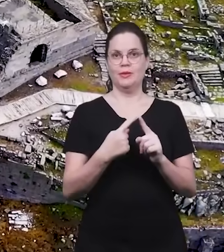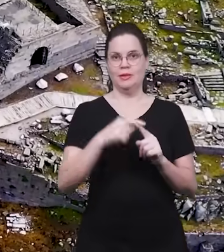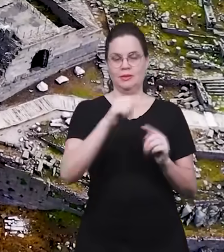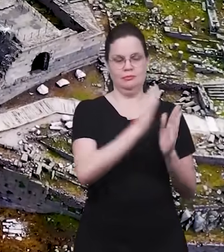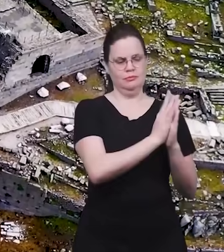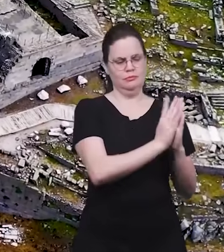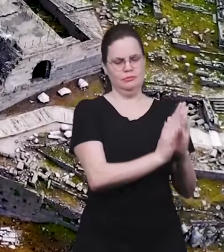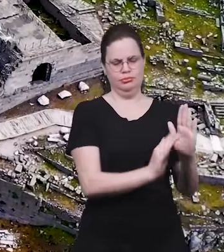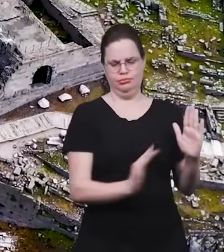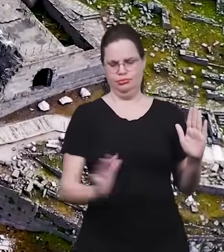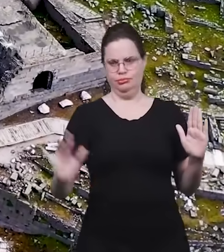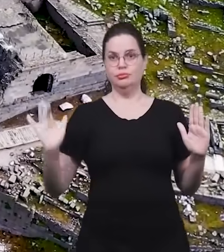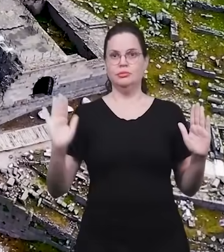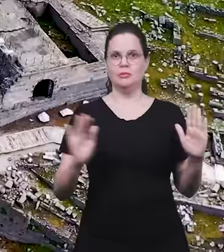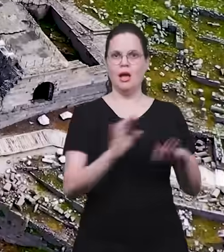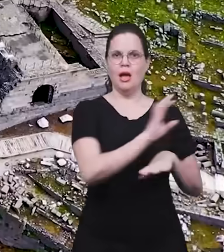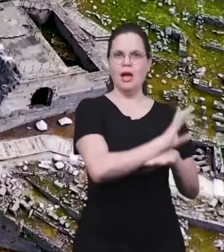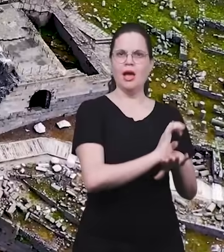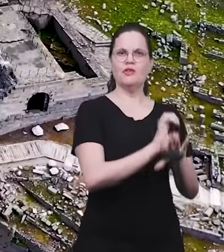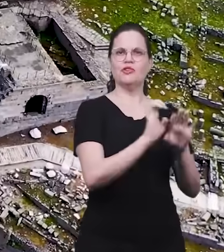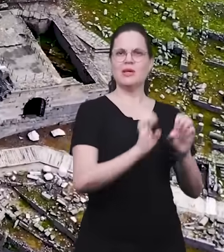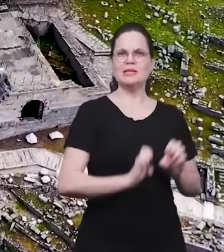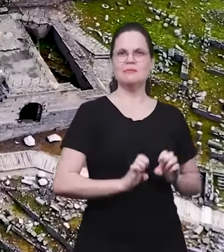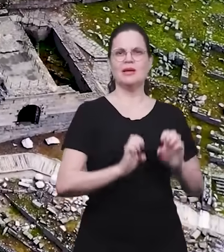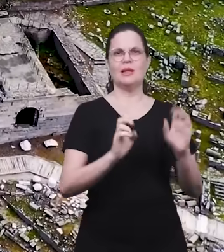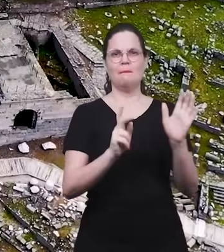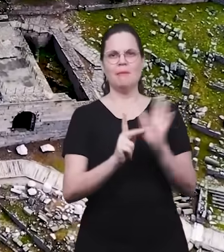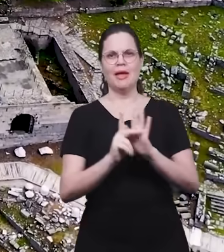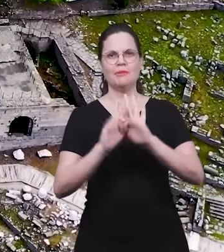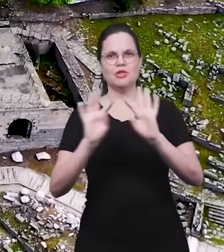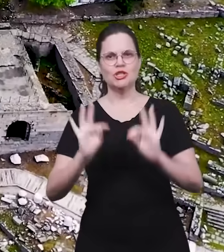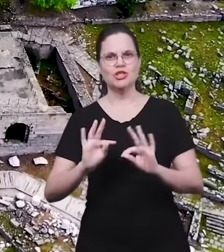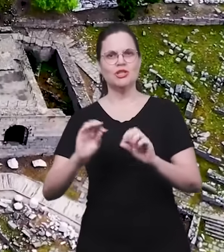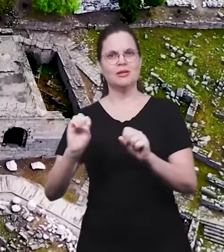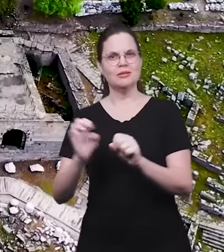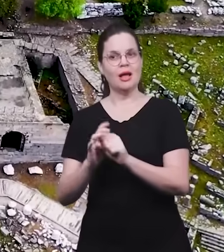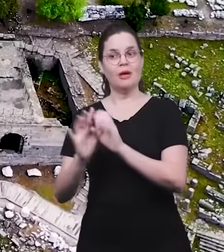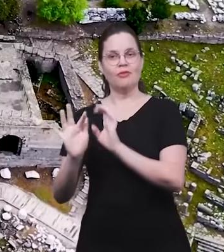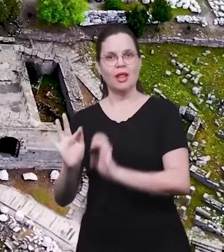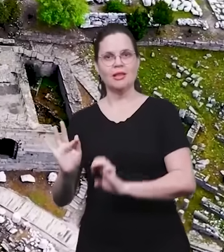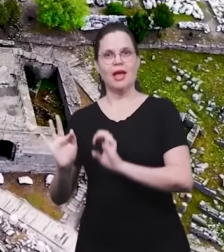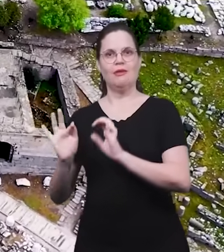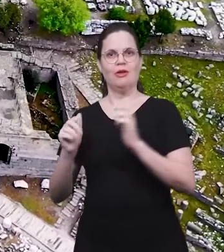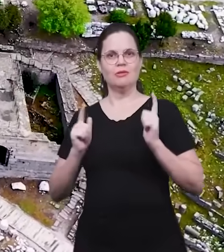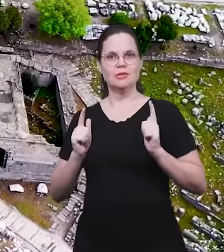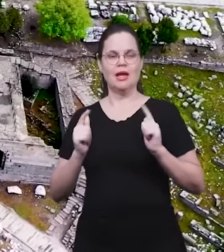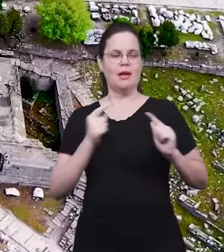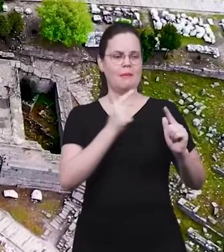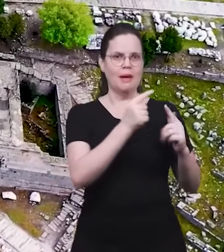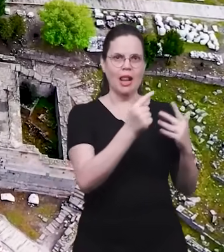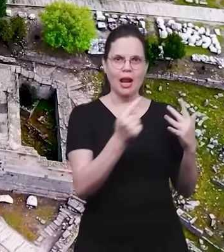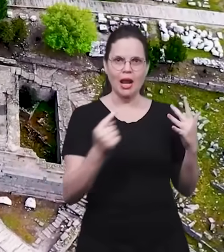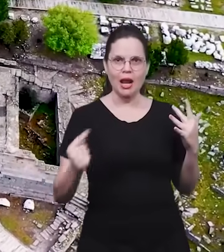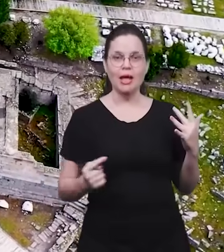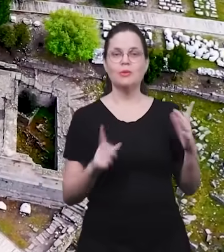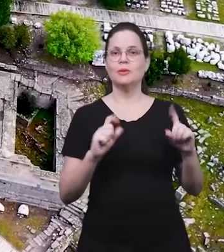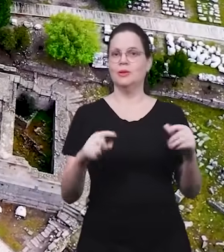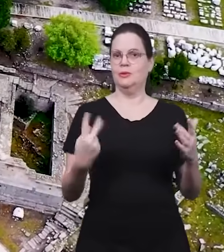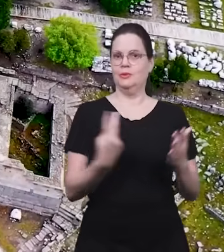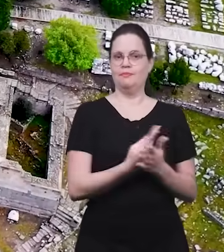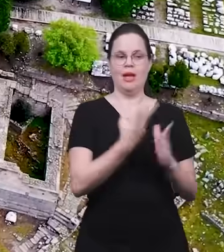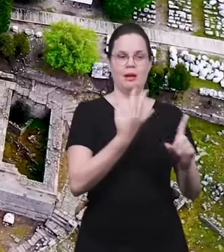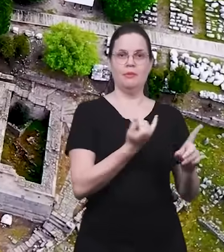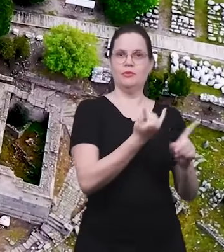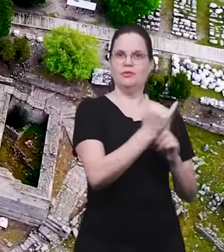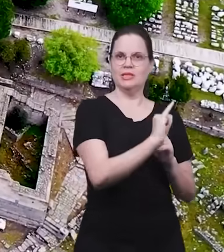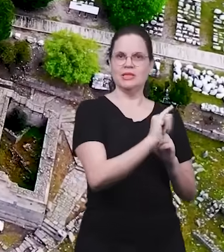cartas, a profecia ela vai chegando, ela vai se encaminhando, como diz assim, tivemos um começo,